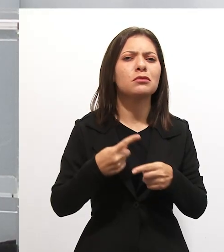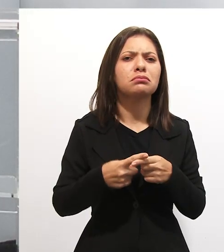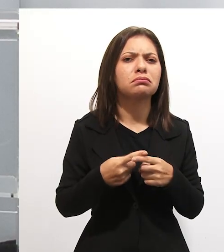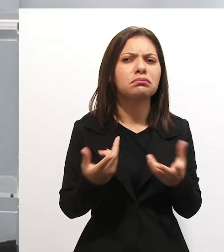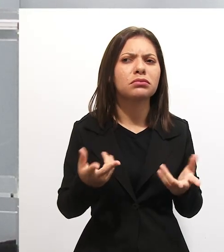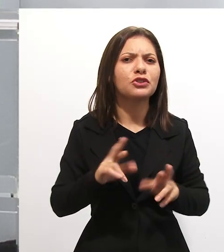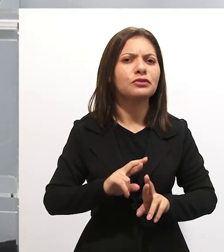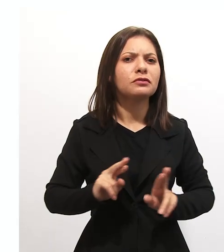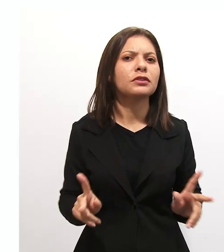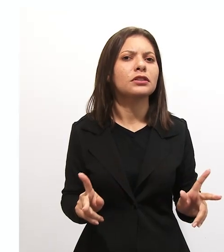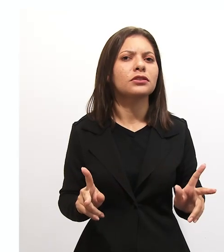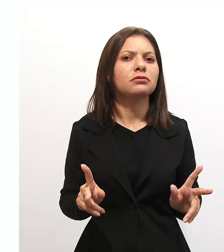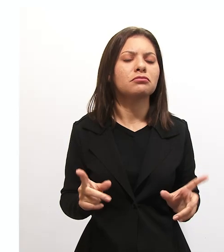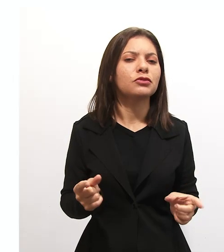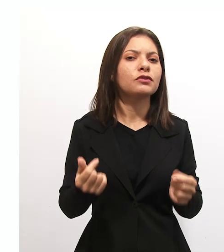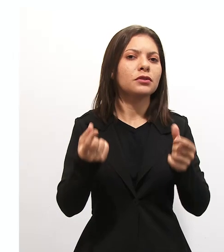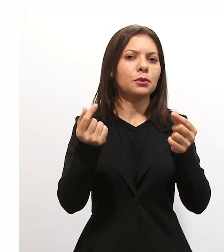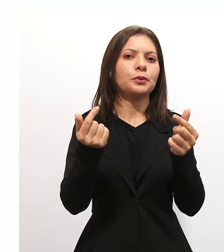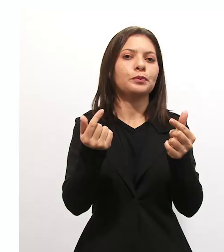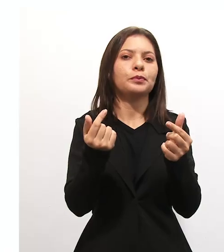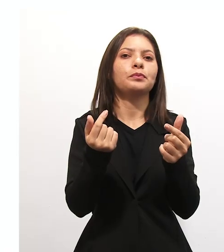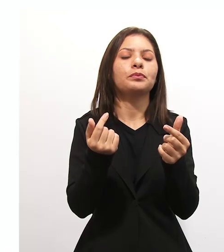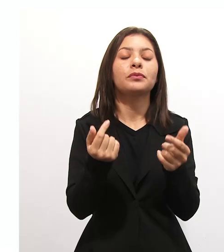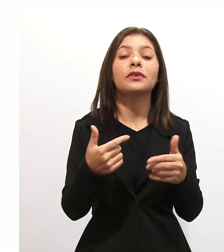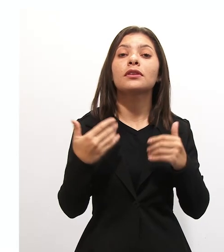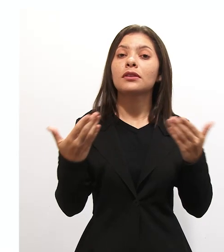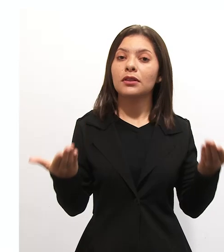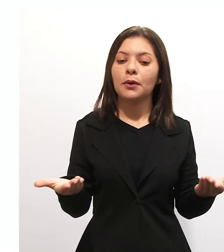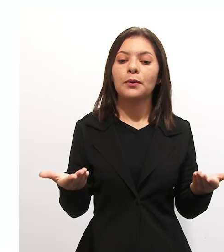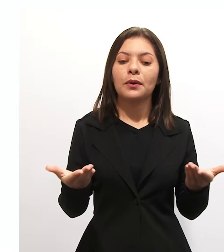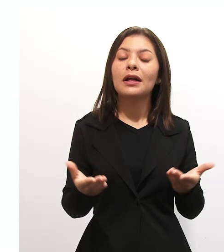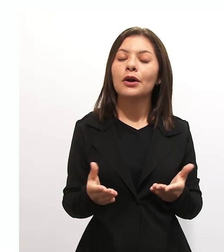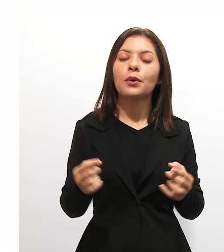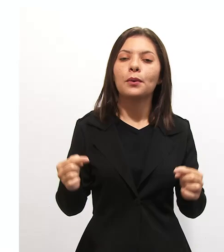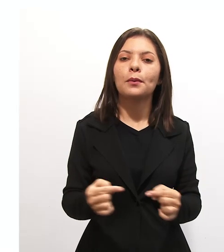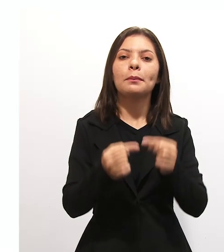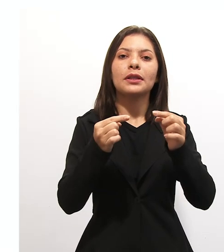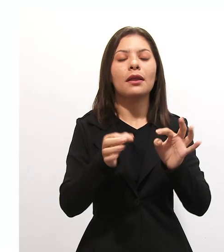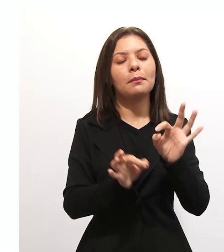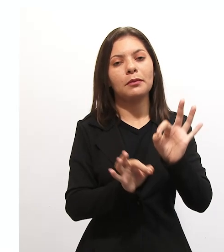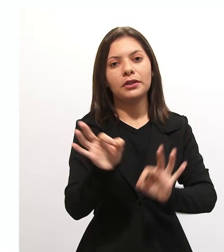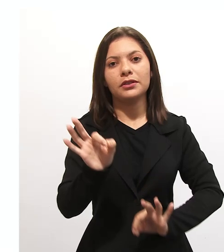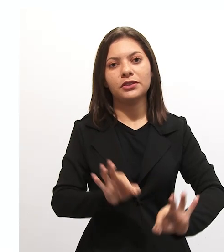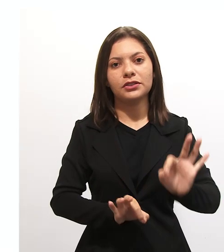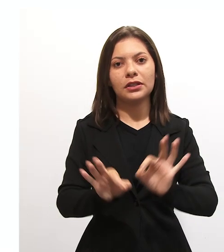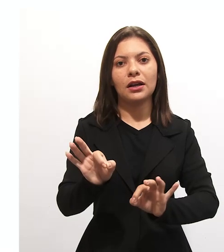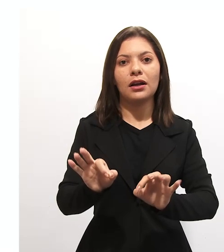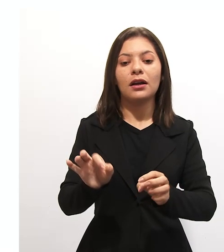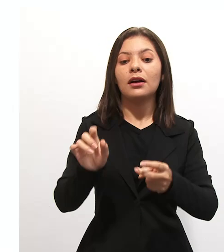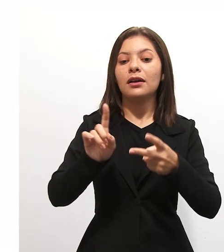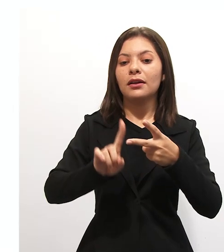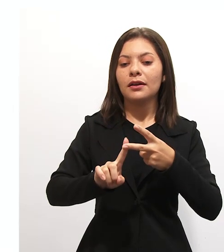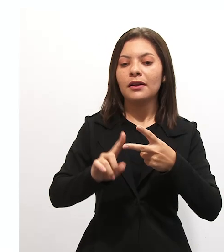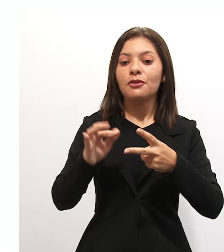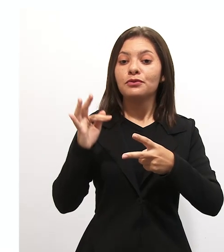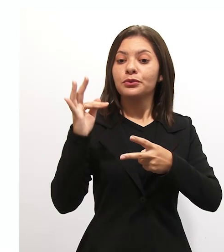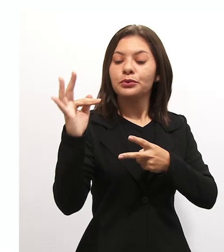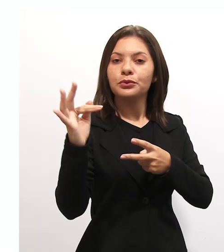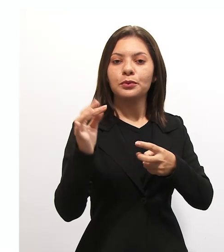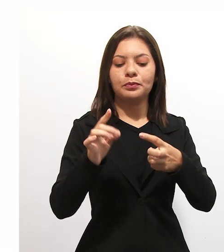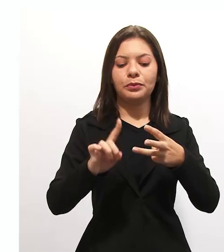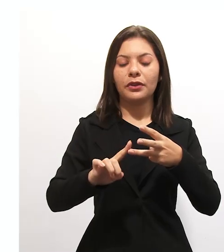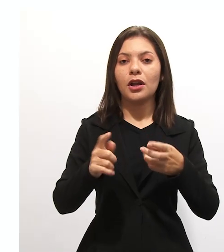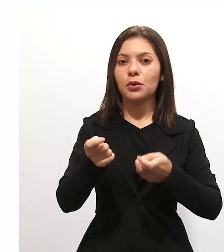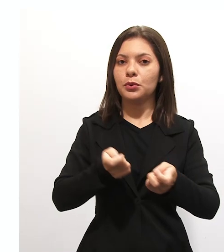tá? Então, por isso a gente está falando de planejar, prever e controlar o futuro da